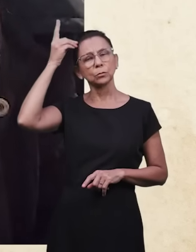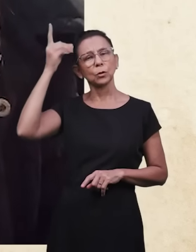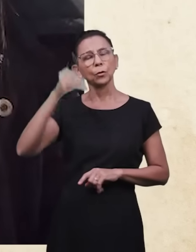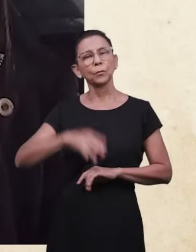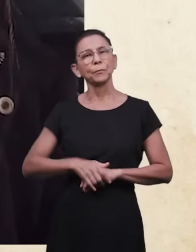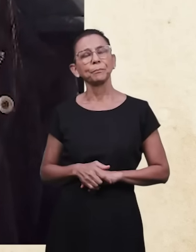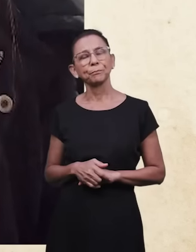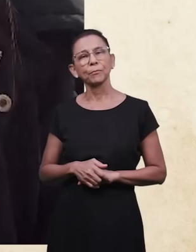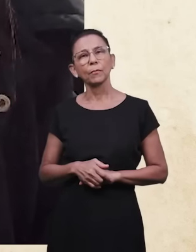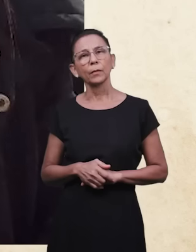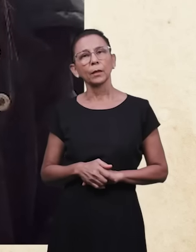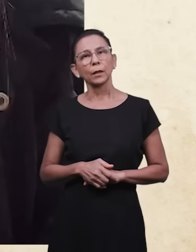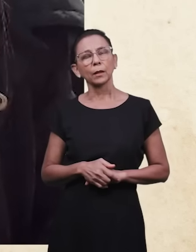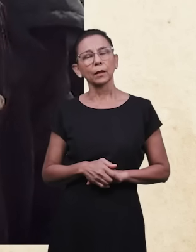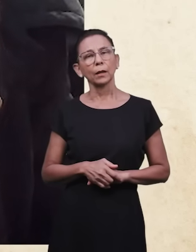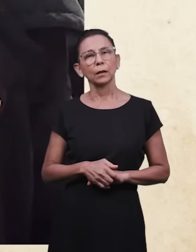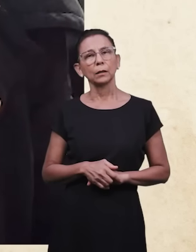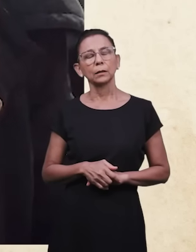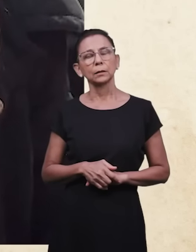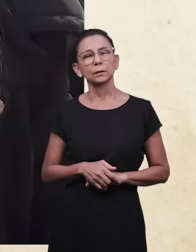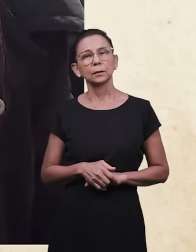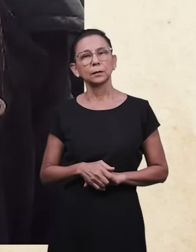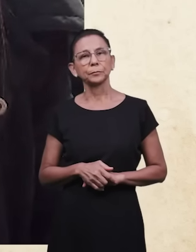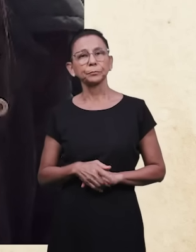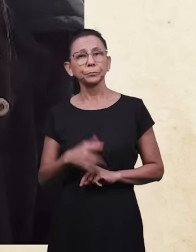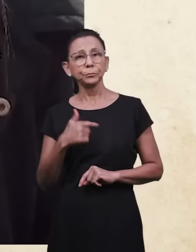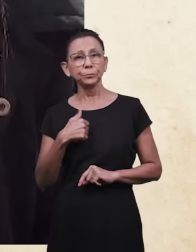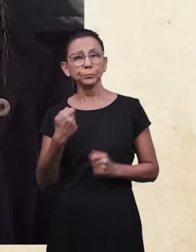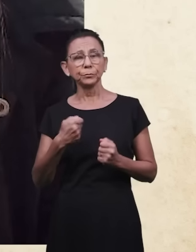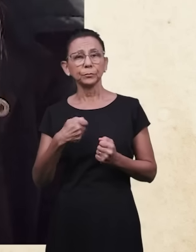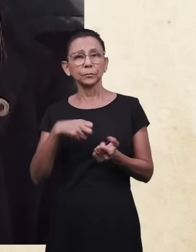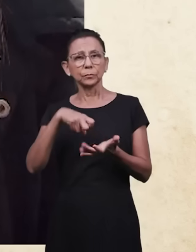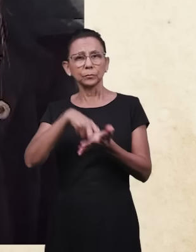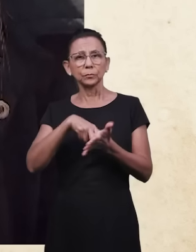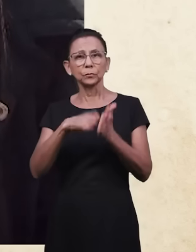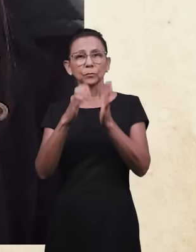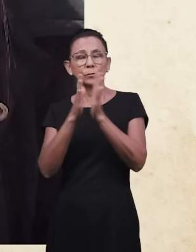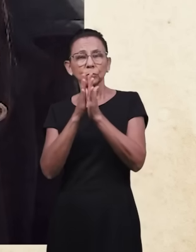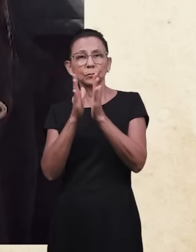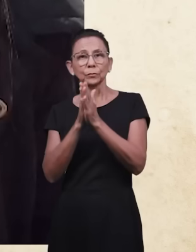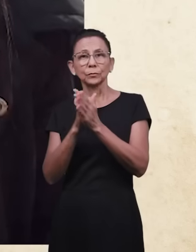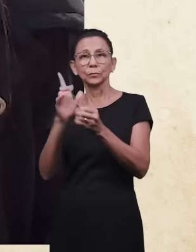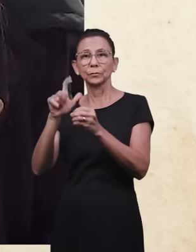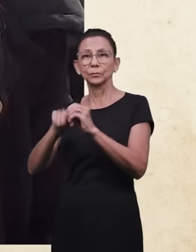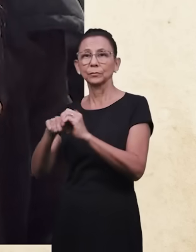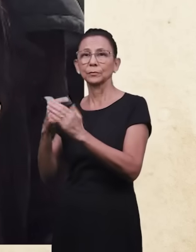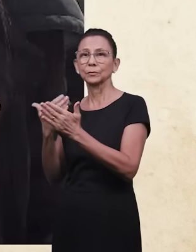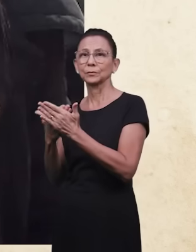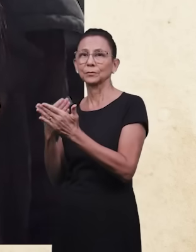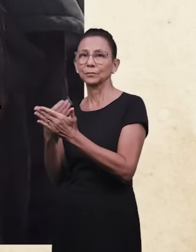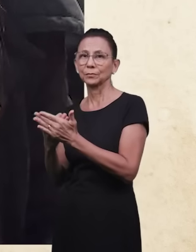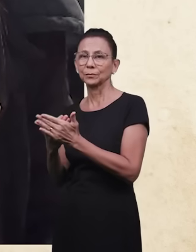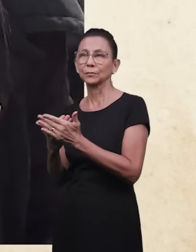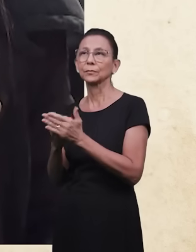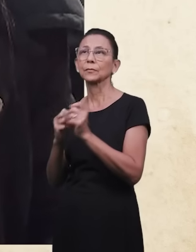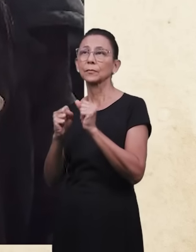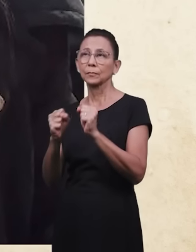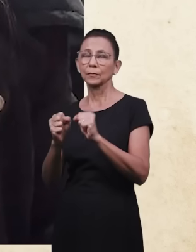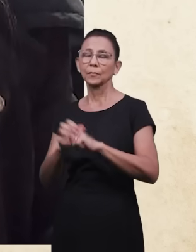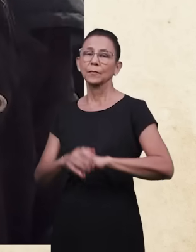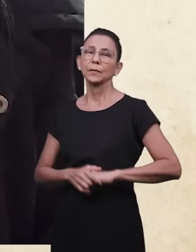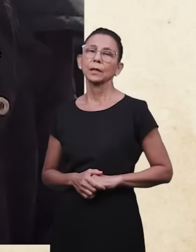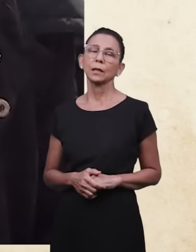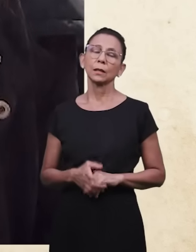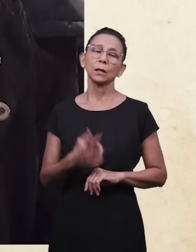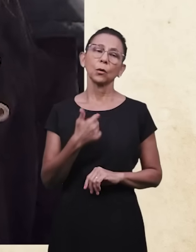desse uma bênção aos seus estudos. E quando eu voltei a estudar, depois desses 1 ano e meio, eu, lembrando disso,